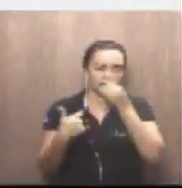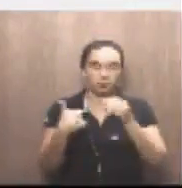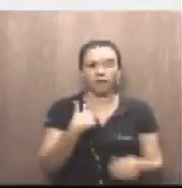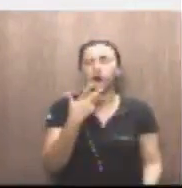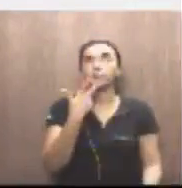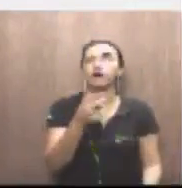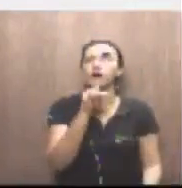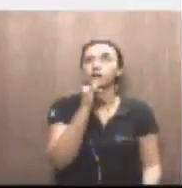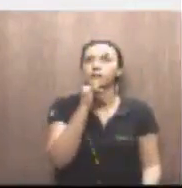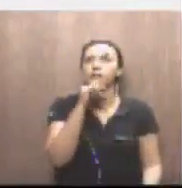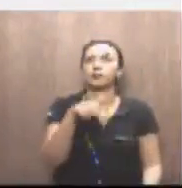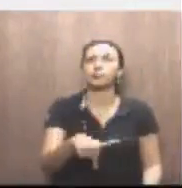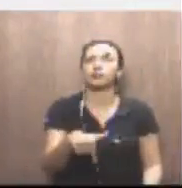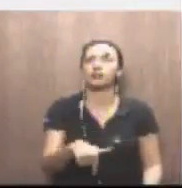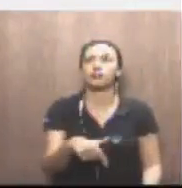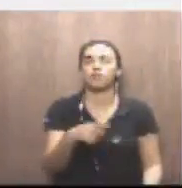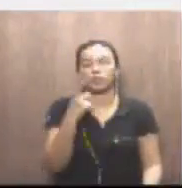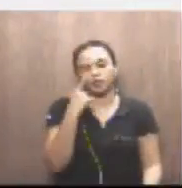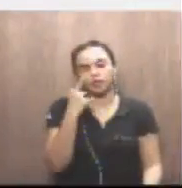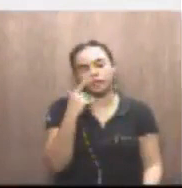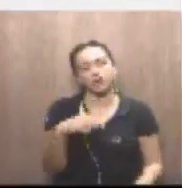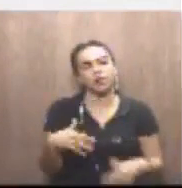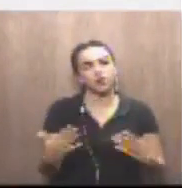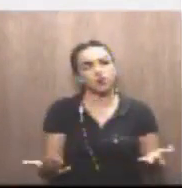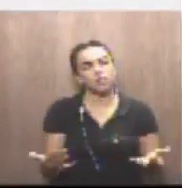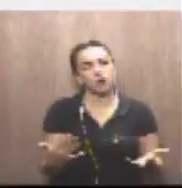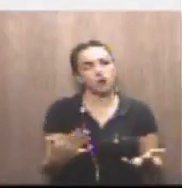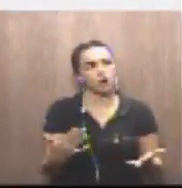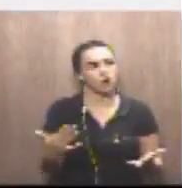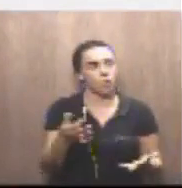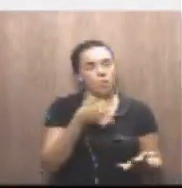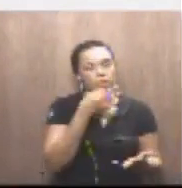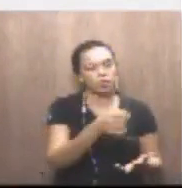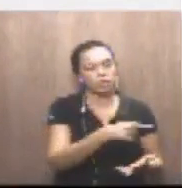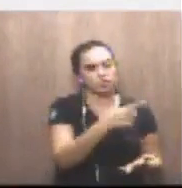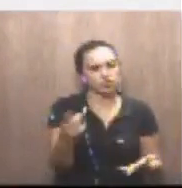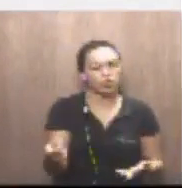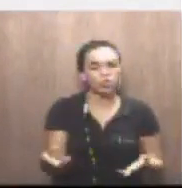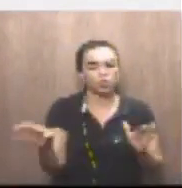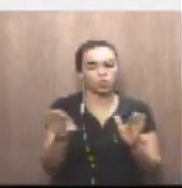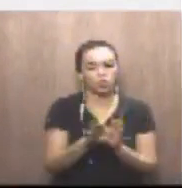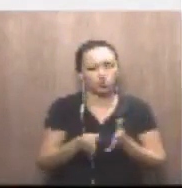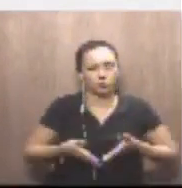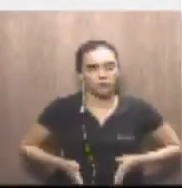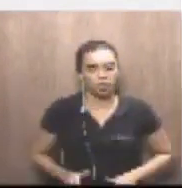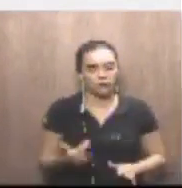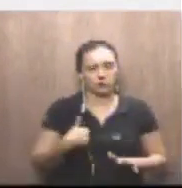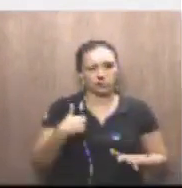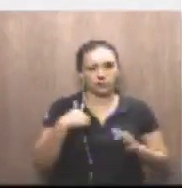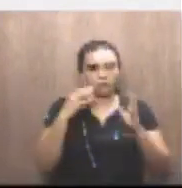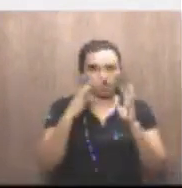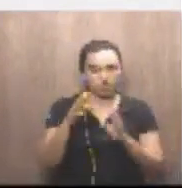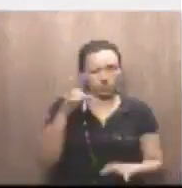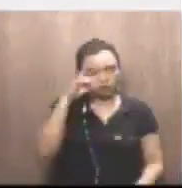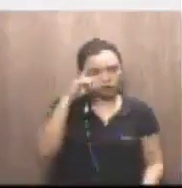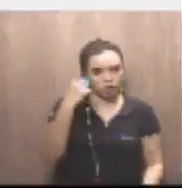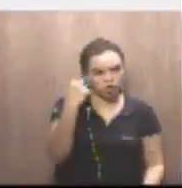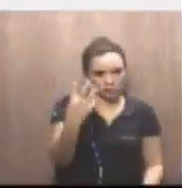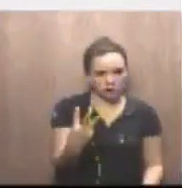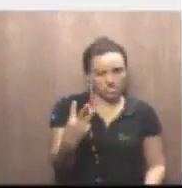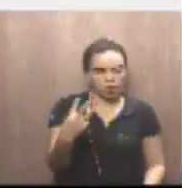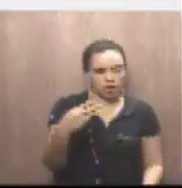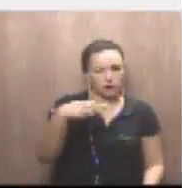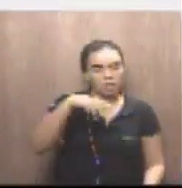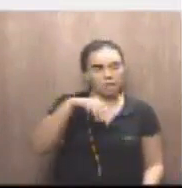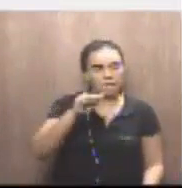exemplo aqui e vamos ver qual será a reação de vocês. O último parto que eu atendi, isso no dia 13